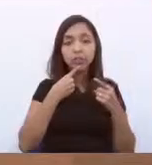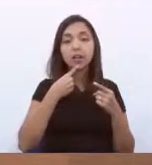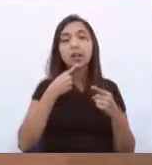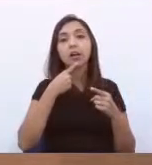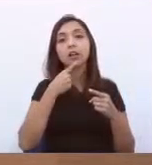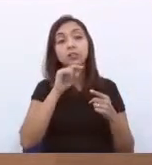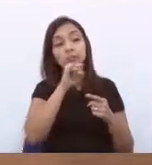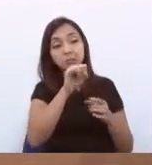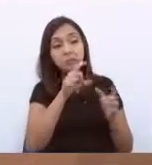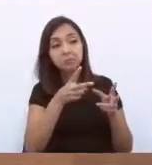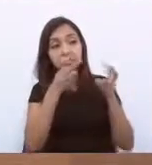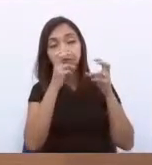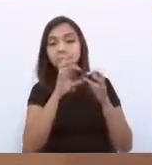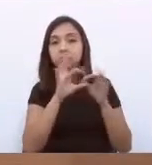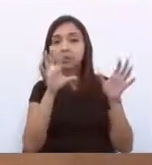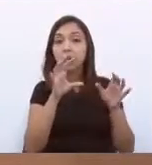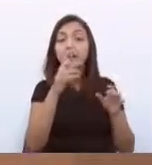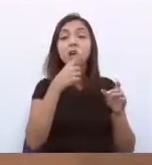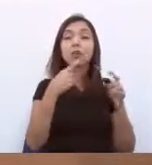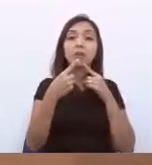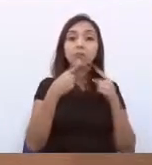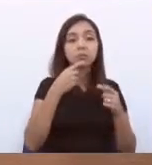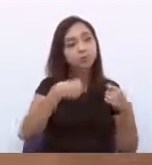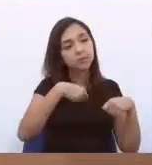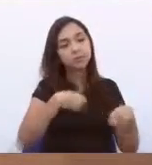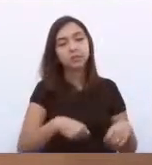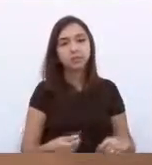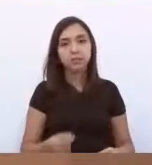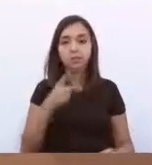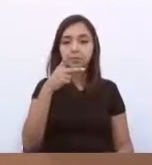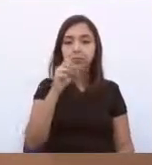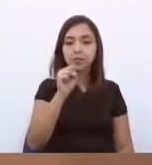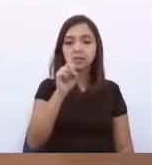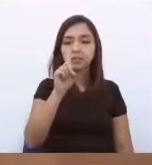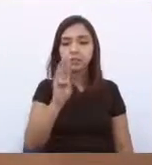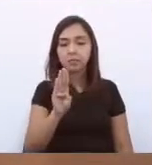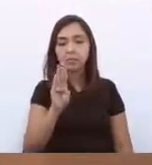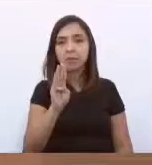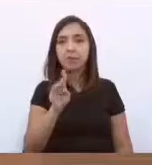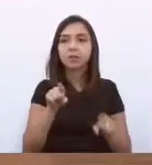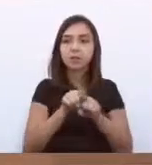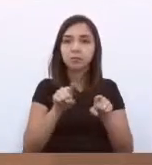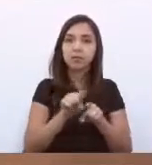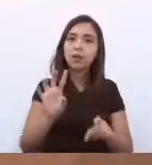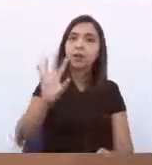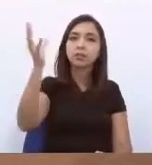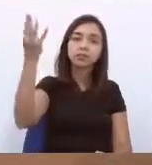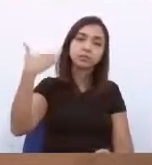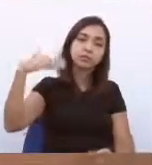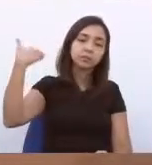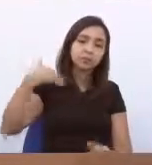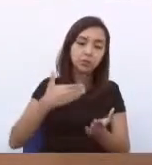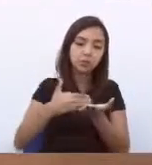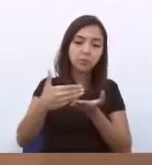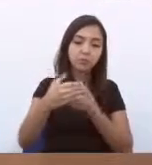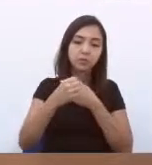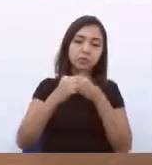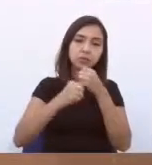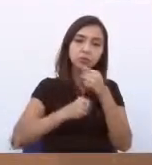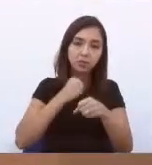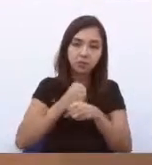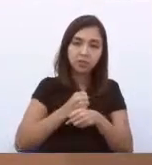a discordância, você vai dialogar. E os governos do PSDB, assim como aconteceu no início do ano, lá no